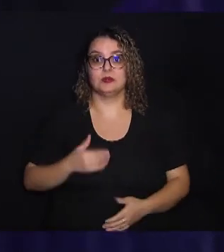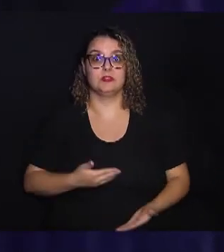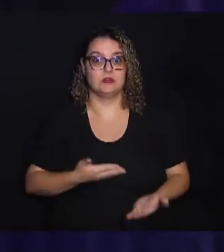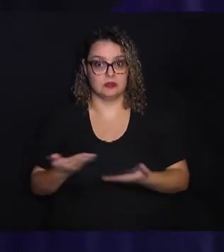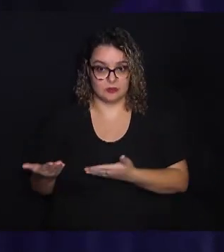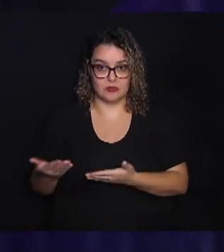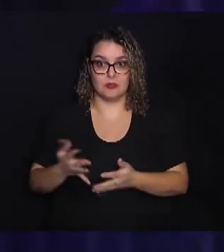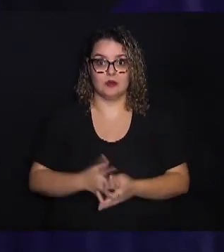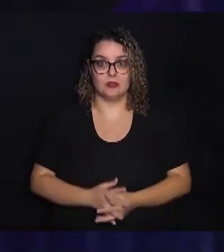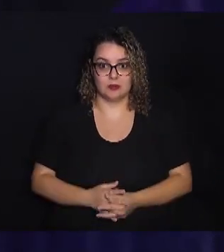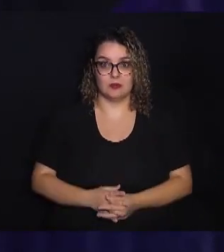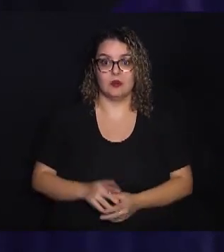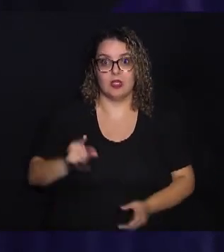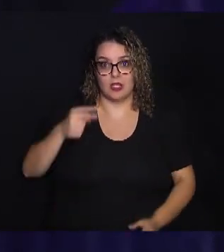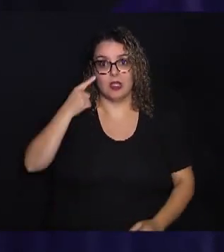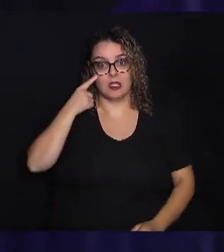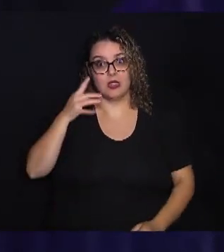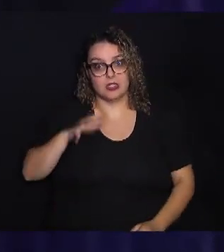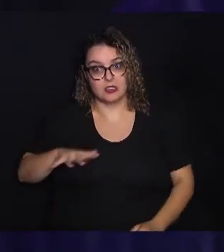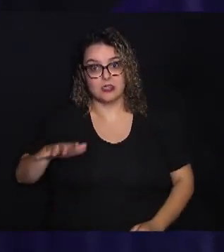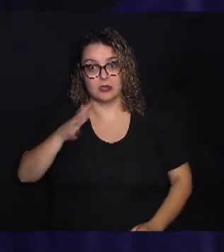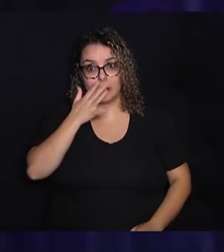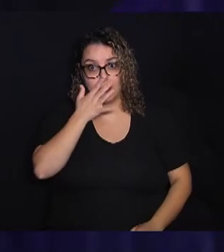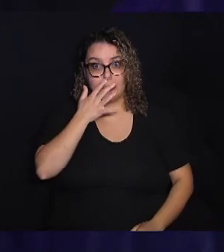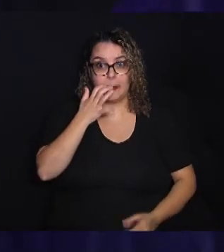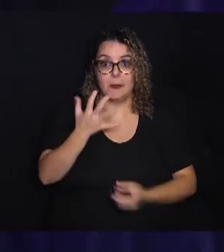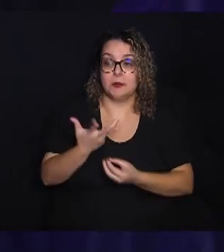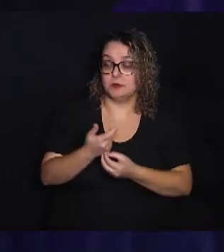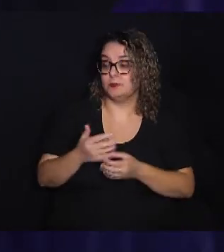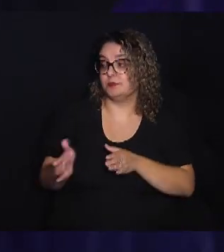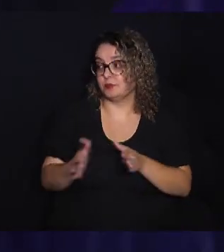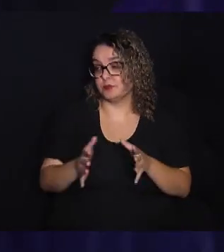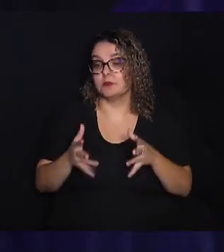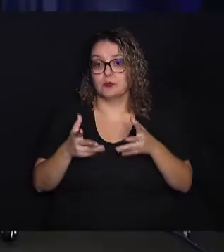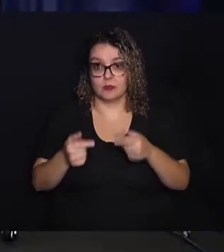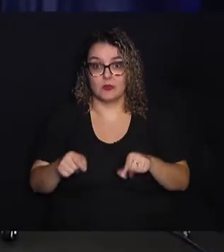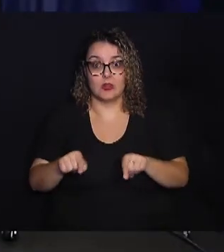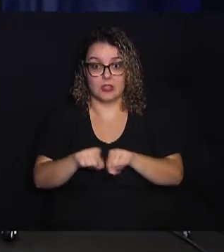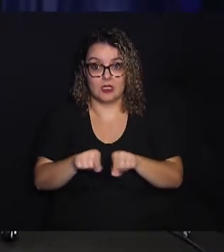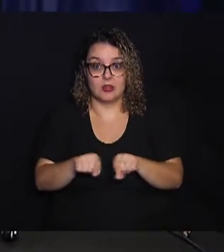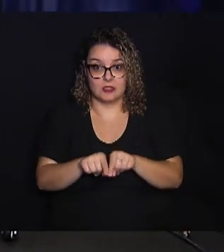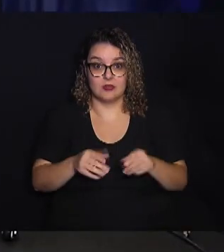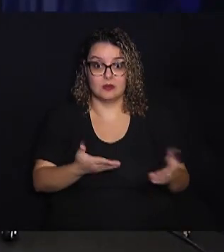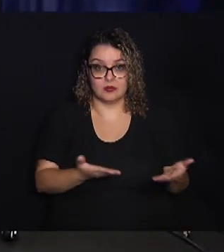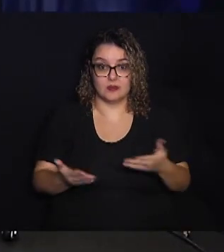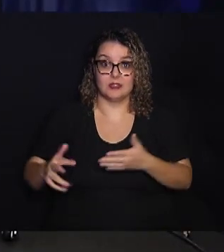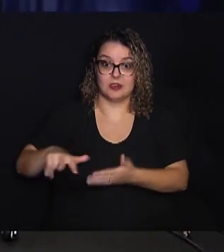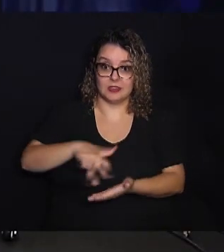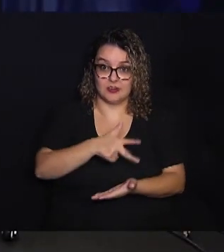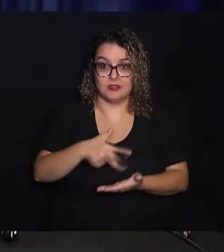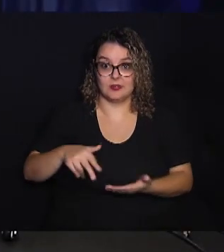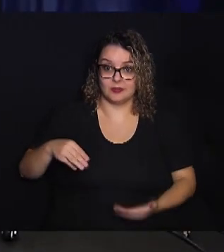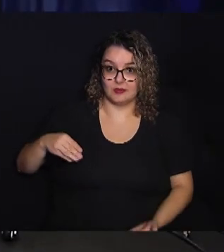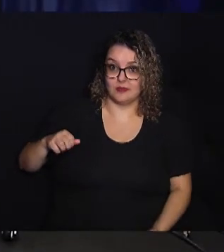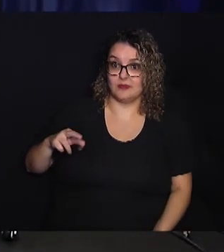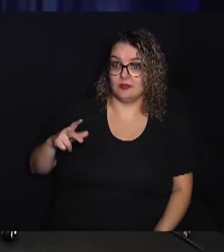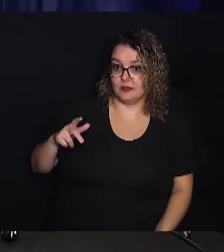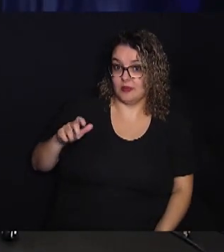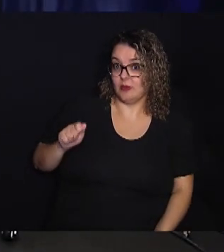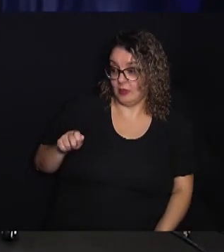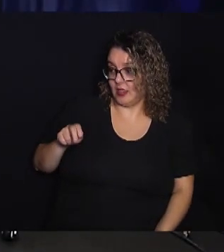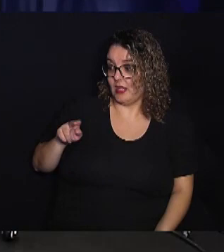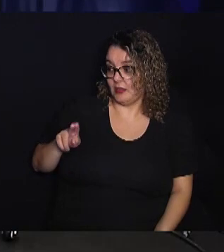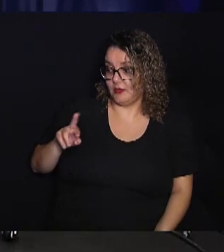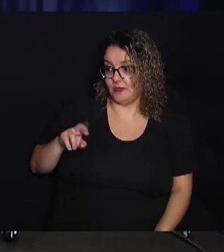essa concepção, né, da arte acessível a todos, inclusive um espetáculo de dança, como a Wildes me contou, né? Que